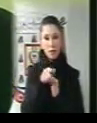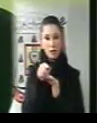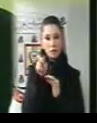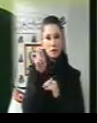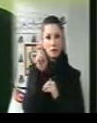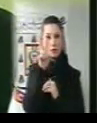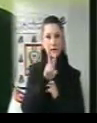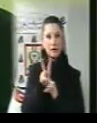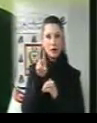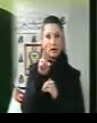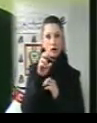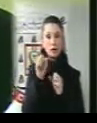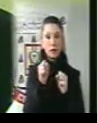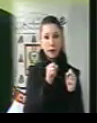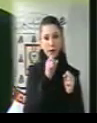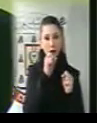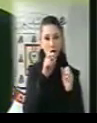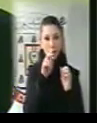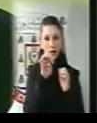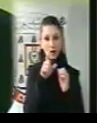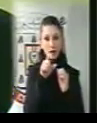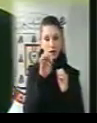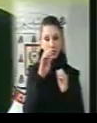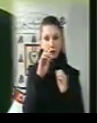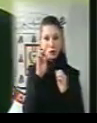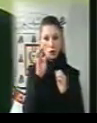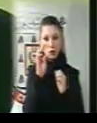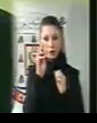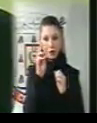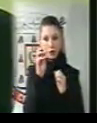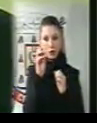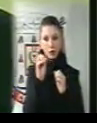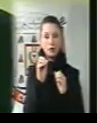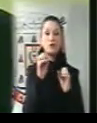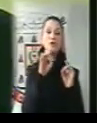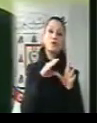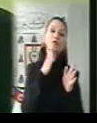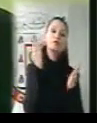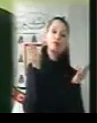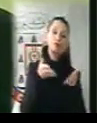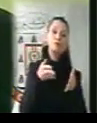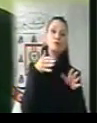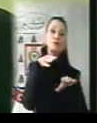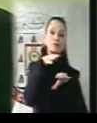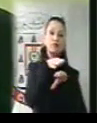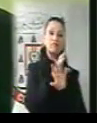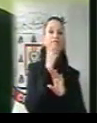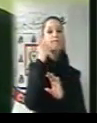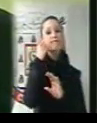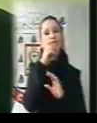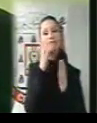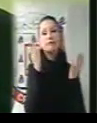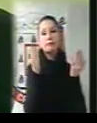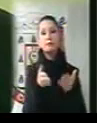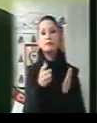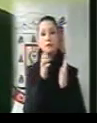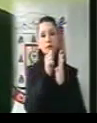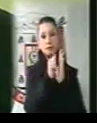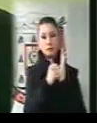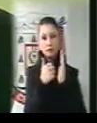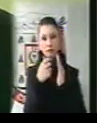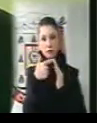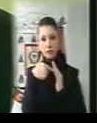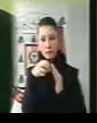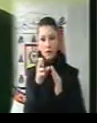037/2015, de autoria do Poder Executivo, que estiveram os pareceres dispensados, inclusive, e inclusão na ordem do dia da sessão, conforme o artigo